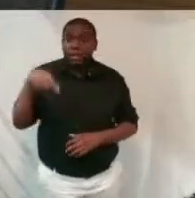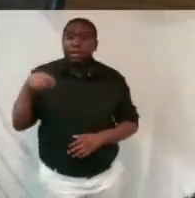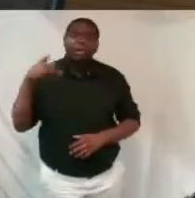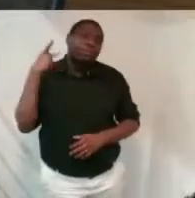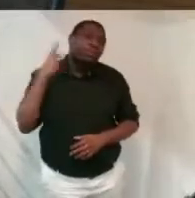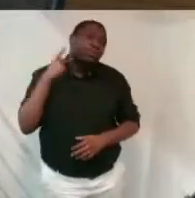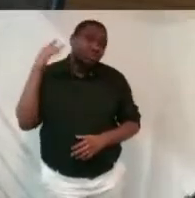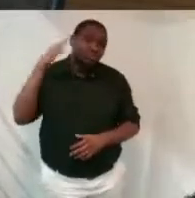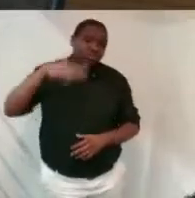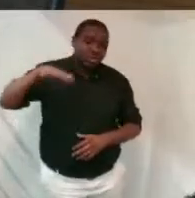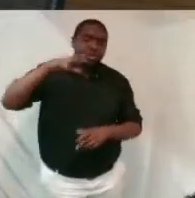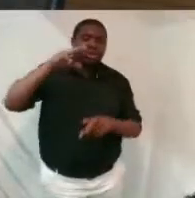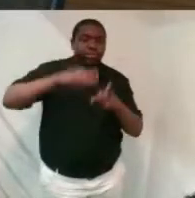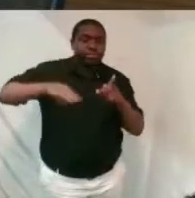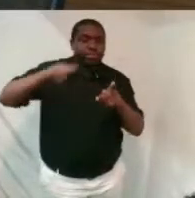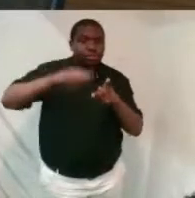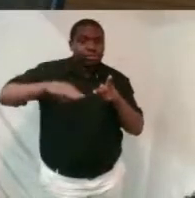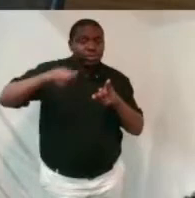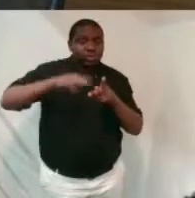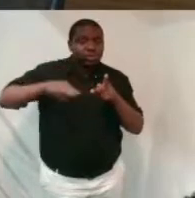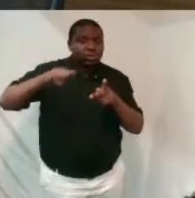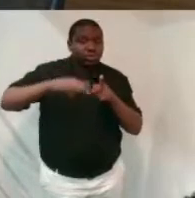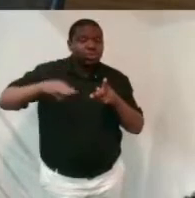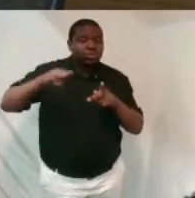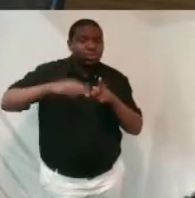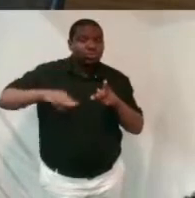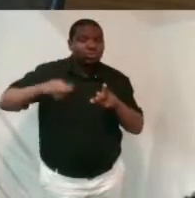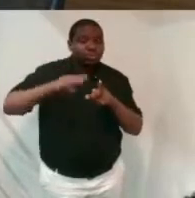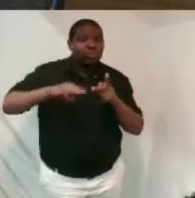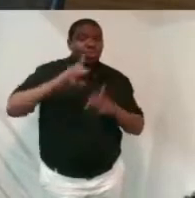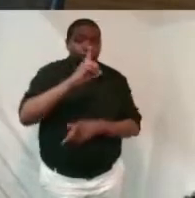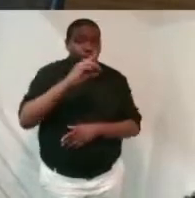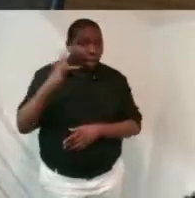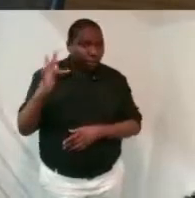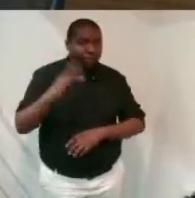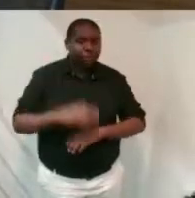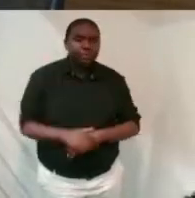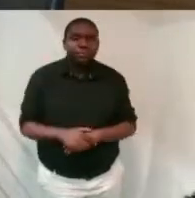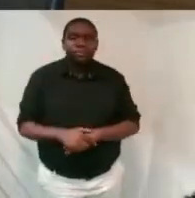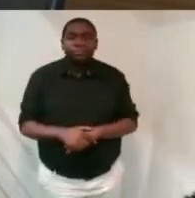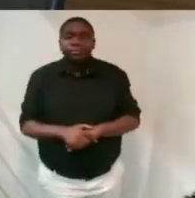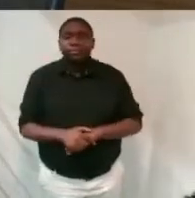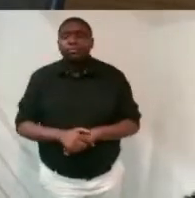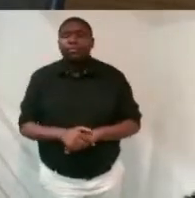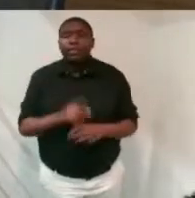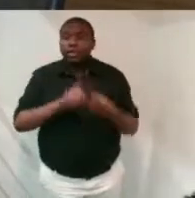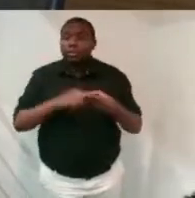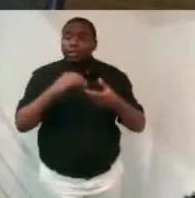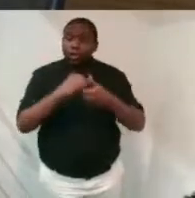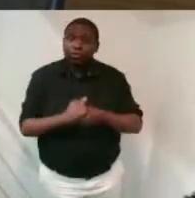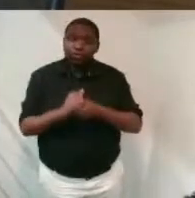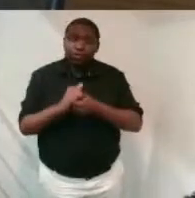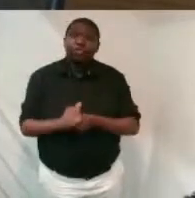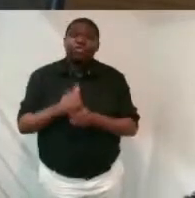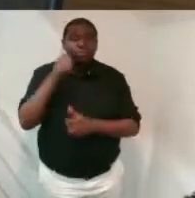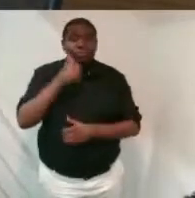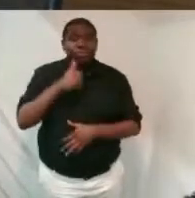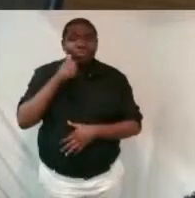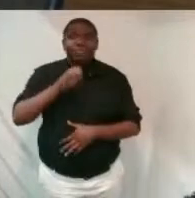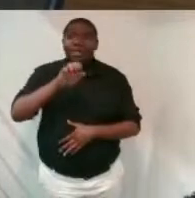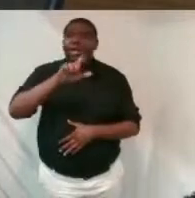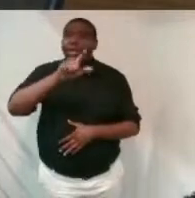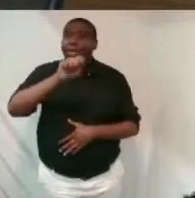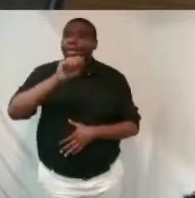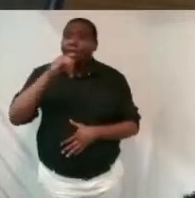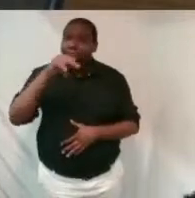do Ministério Público do Distrito Federal. Cumprimentar a minha colega Elaine, minha Procuradora-Geral de